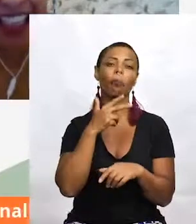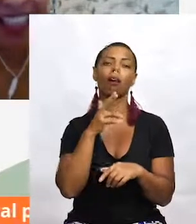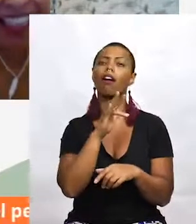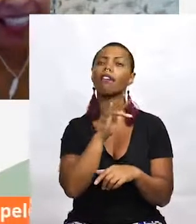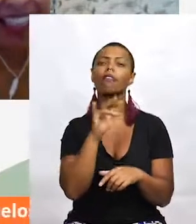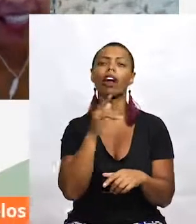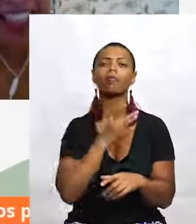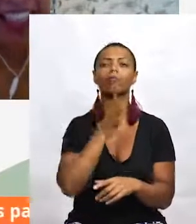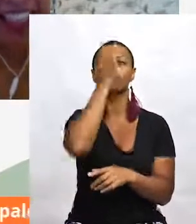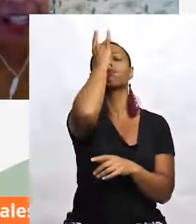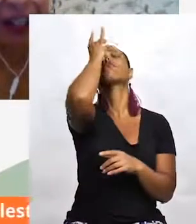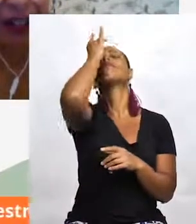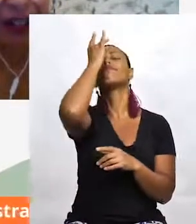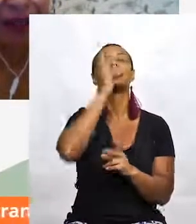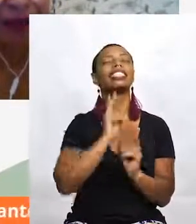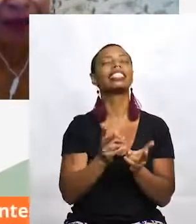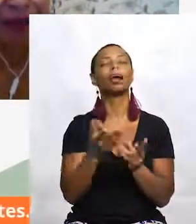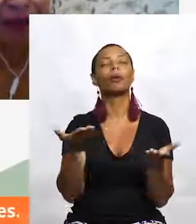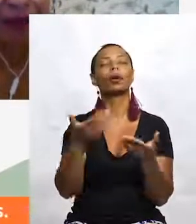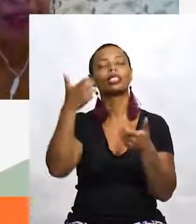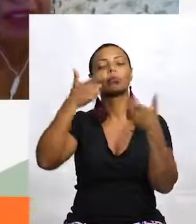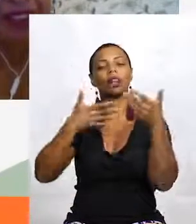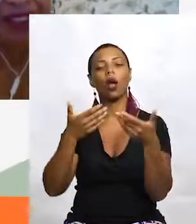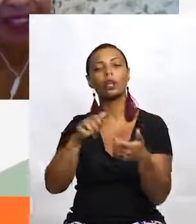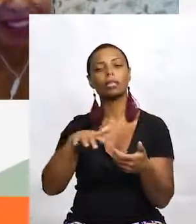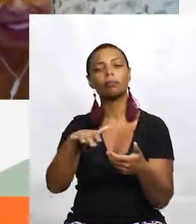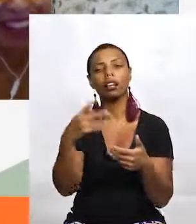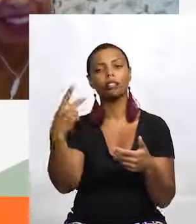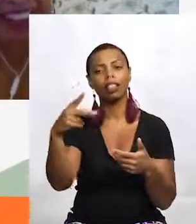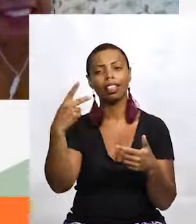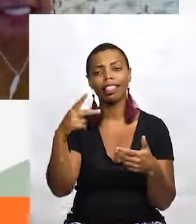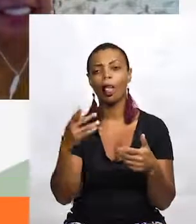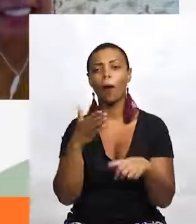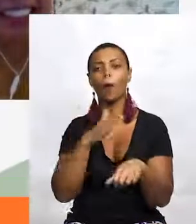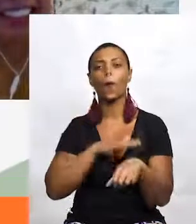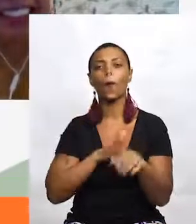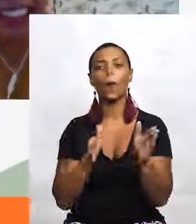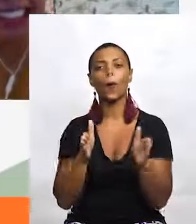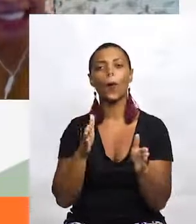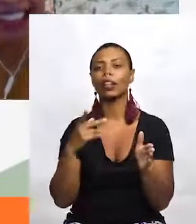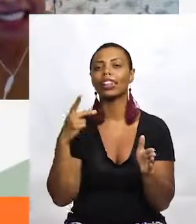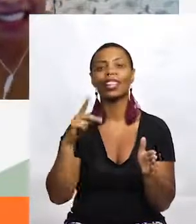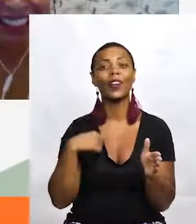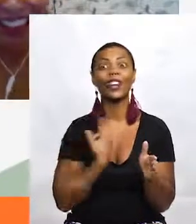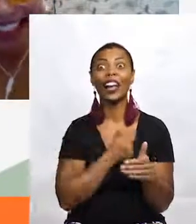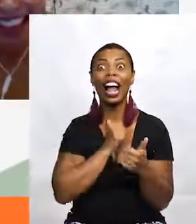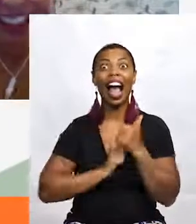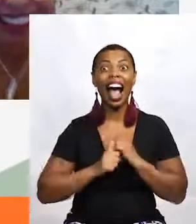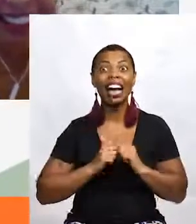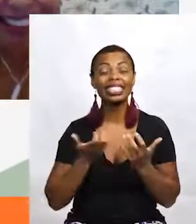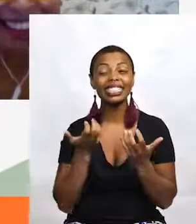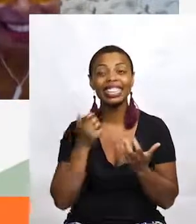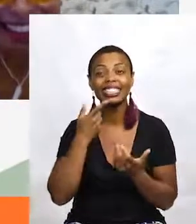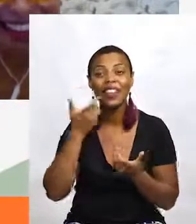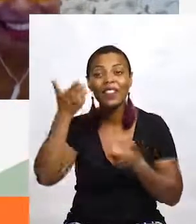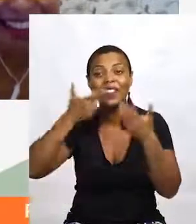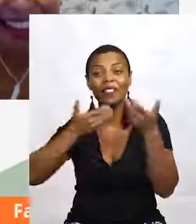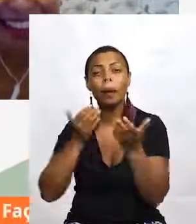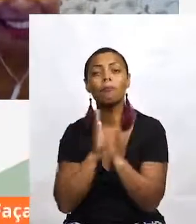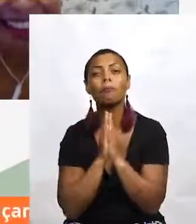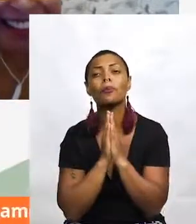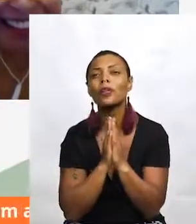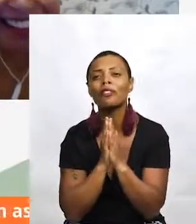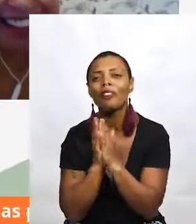aqui hoje para a gente. Quero dizer que o espaço é teu, o momento é teu, e a gente está aqui ansiosa para escutar você. Por favor,